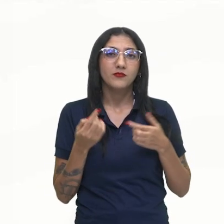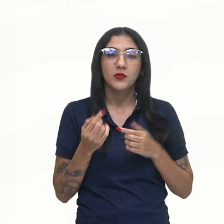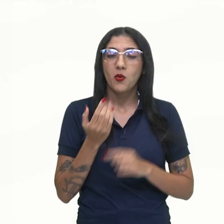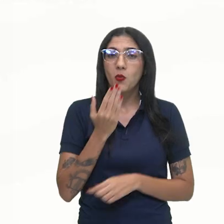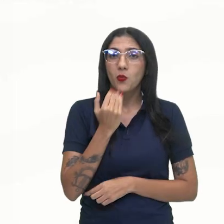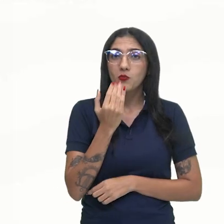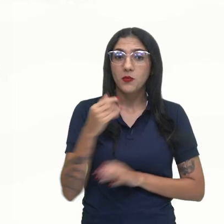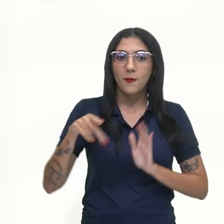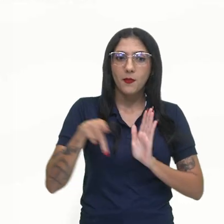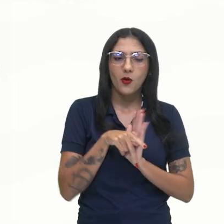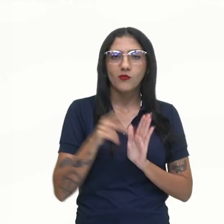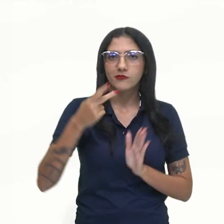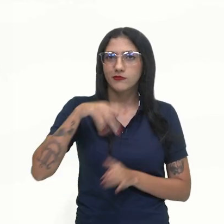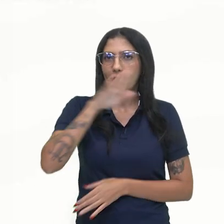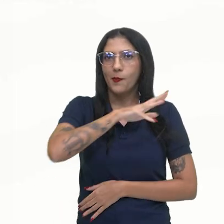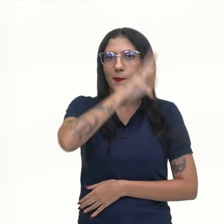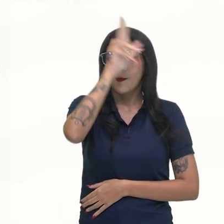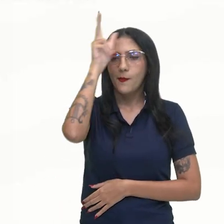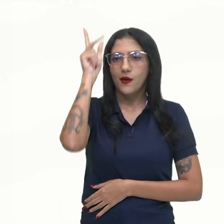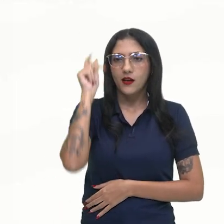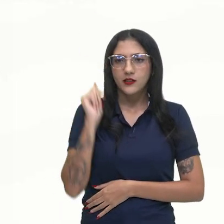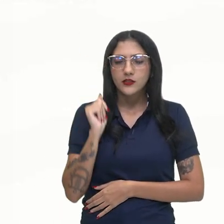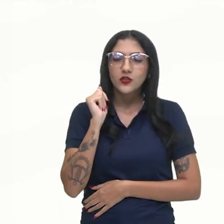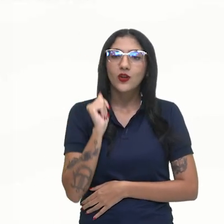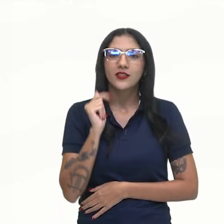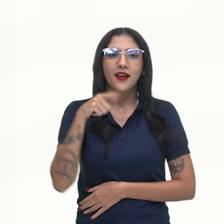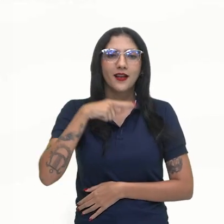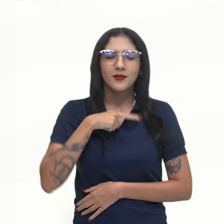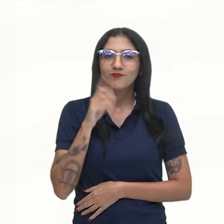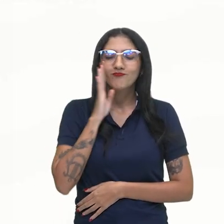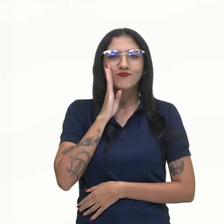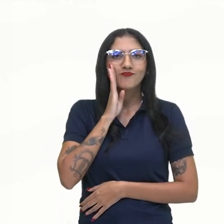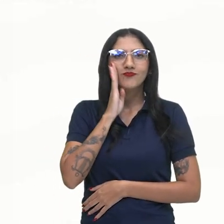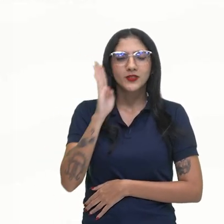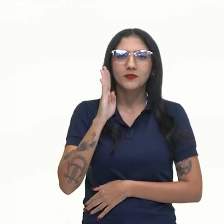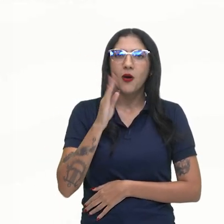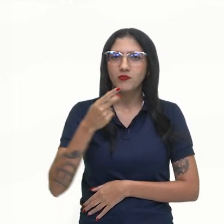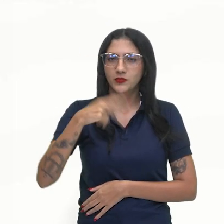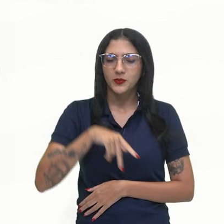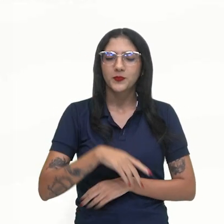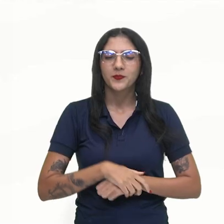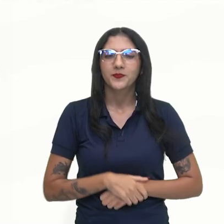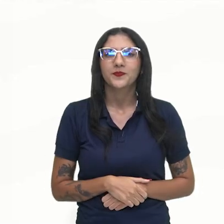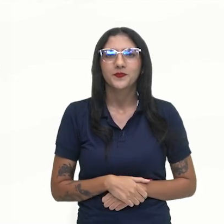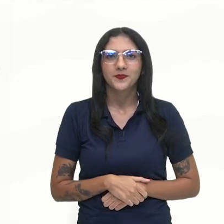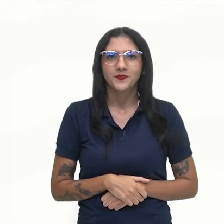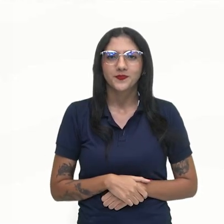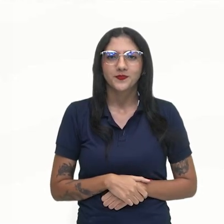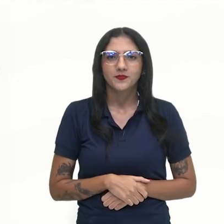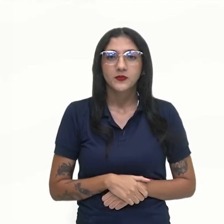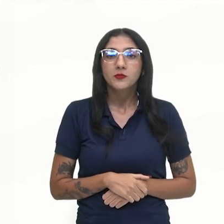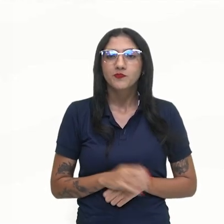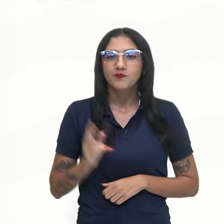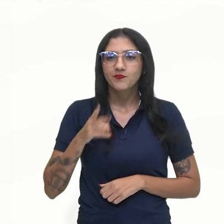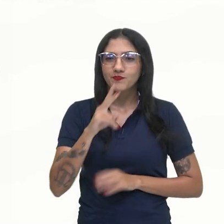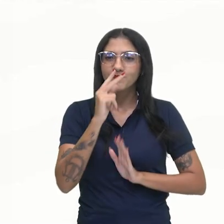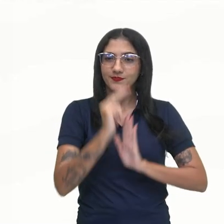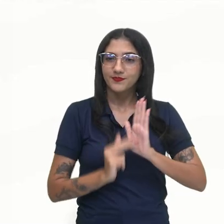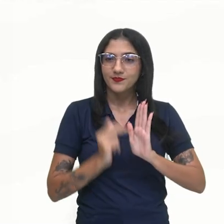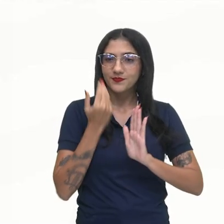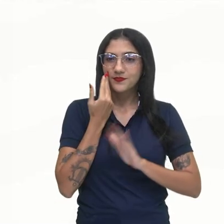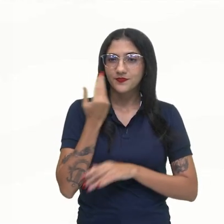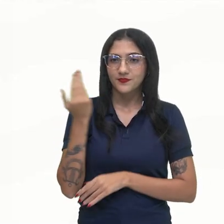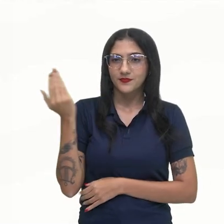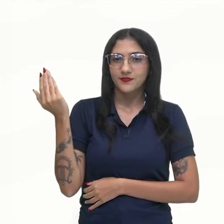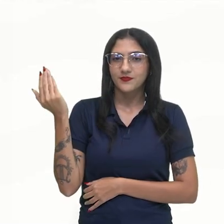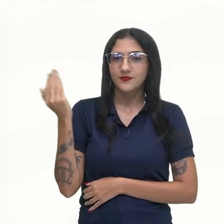cozinha amazonense, ela é a mais nacional de todas. Continuando, ó. It brings